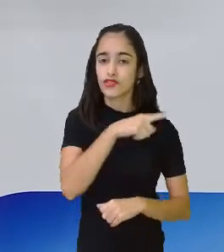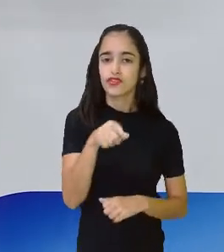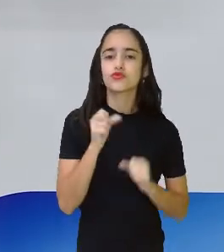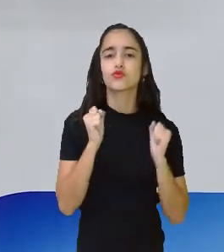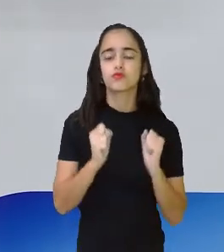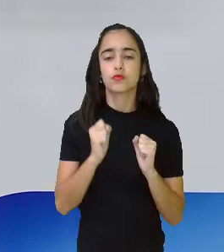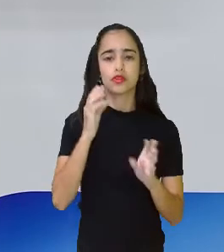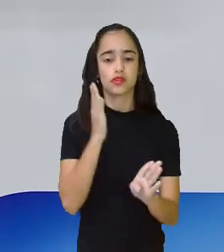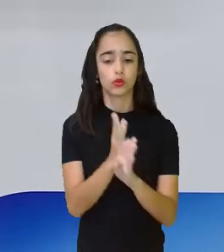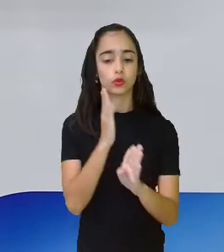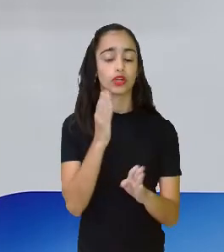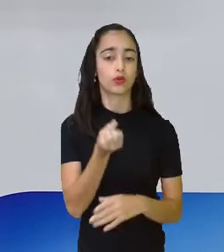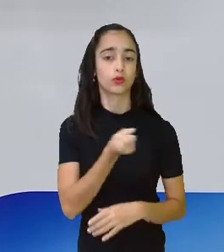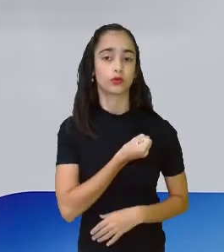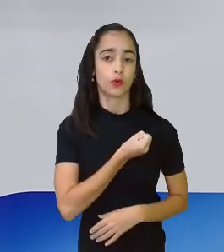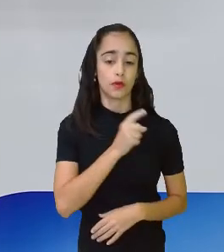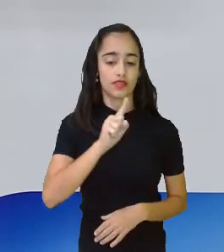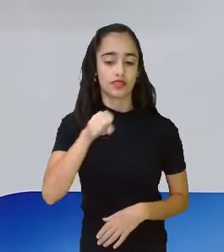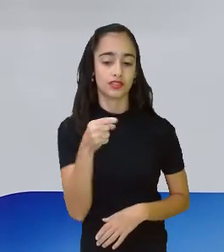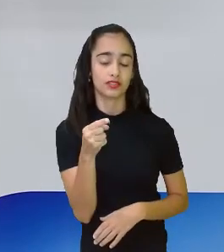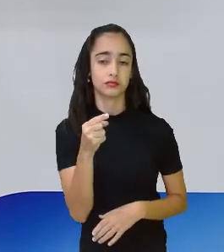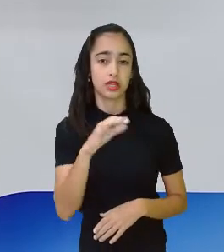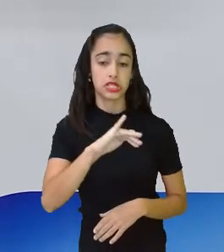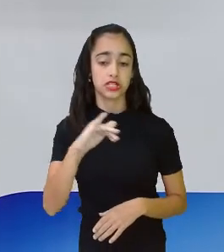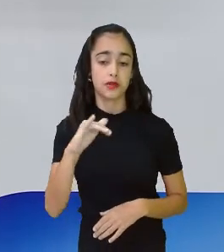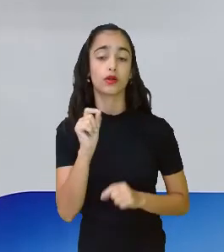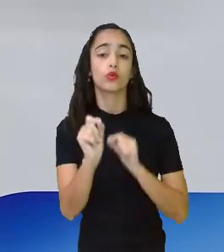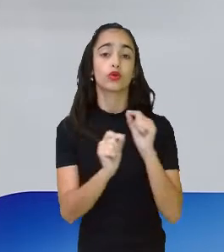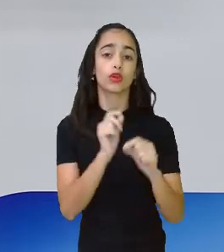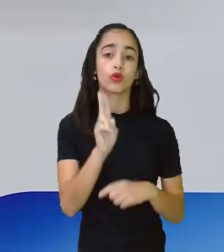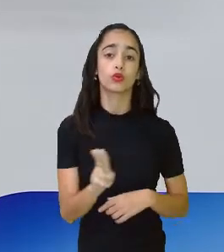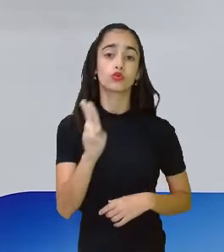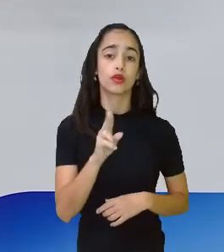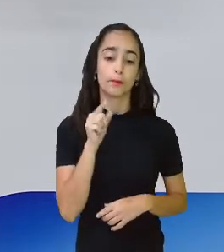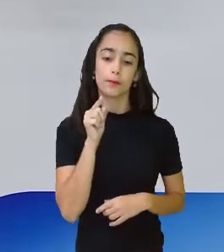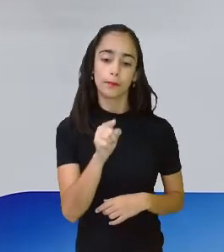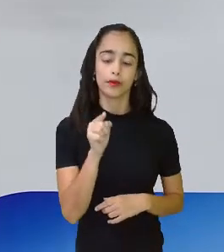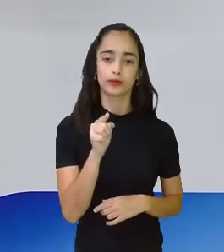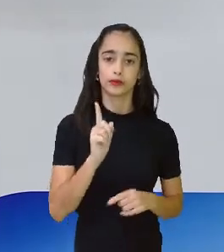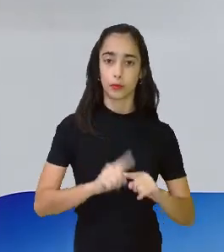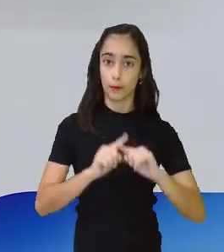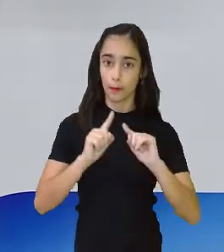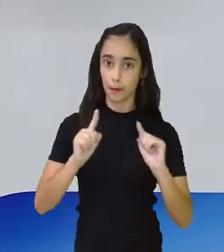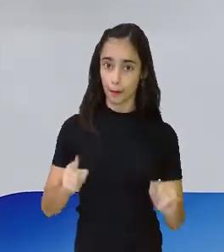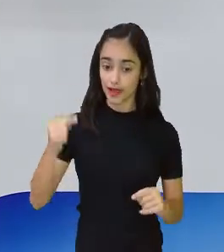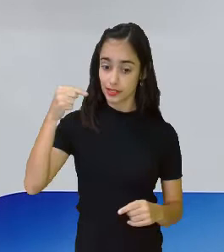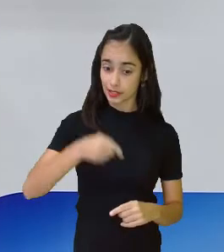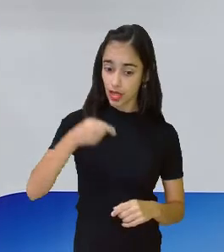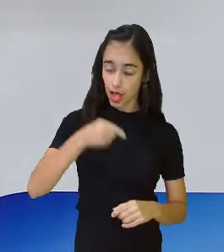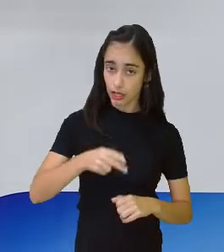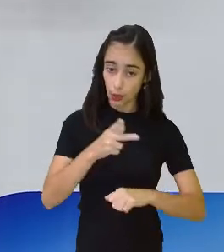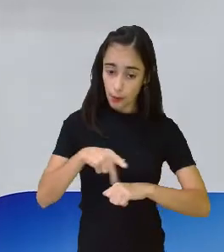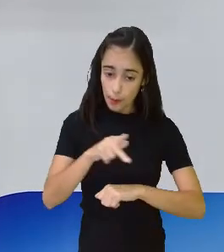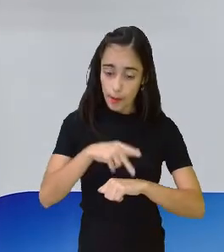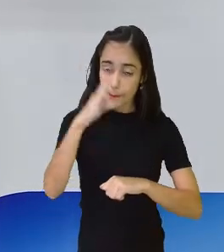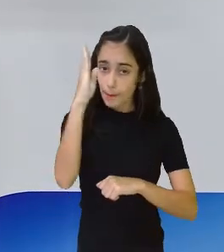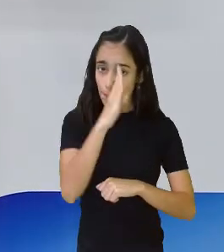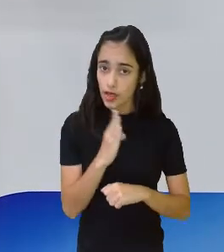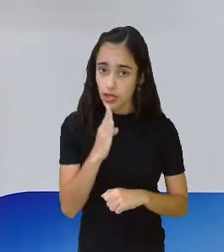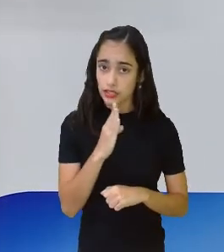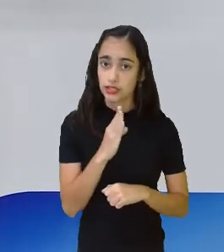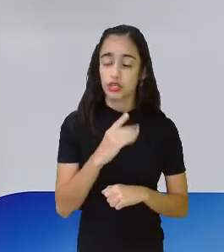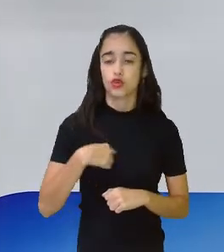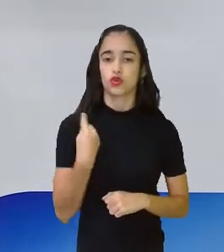números decimais separados por um ponto, mas no Brasil, o símbolo utilizado para